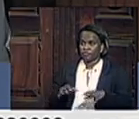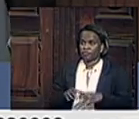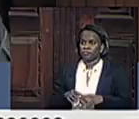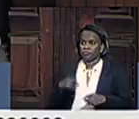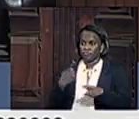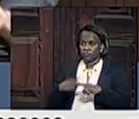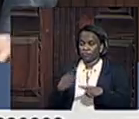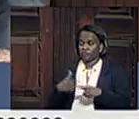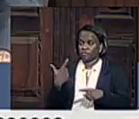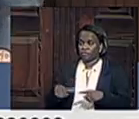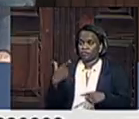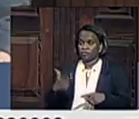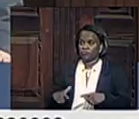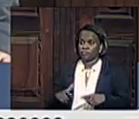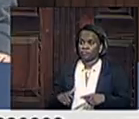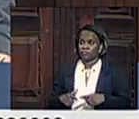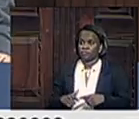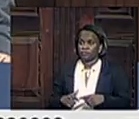porque não há